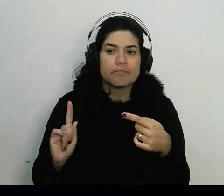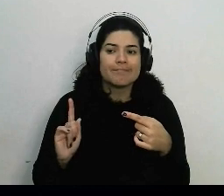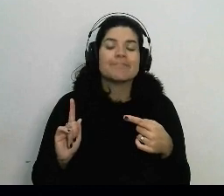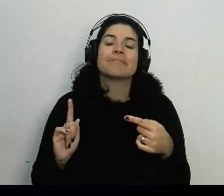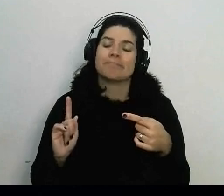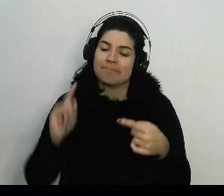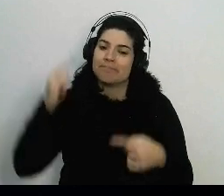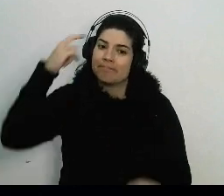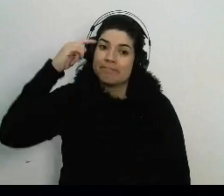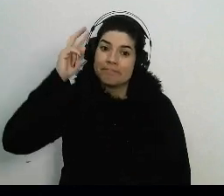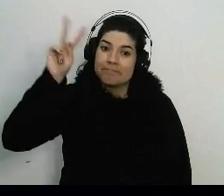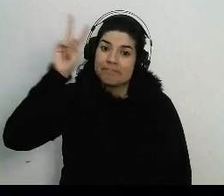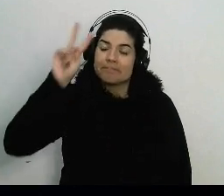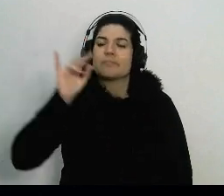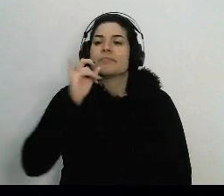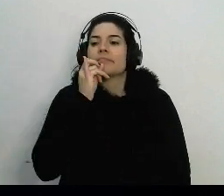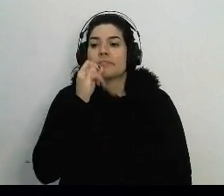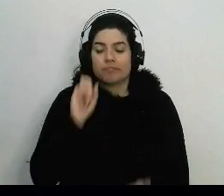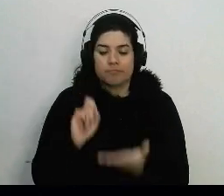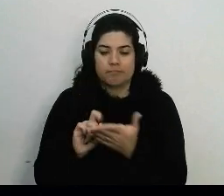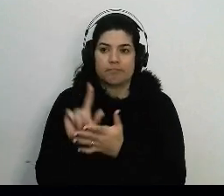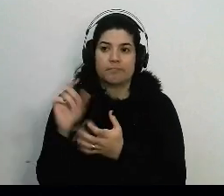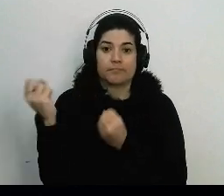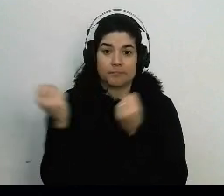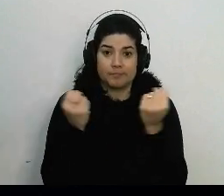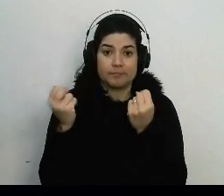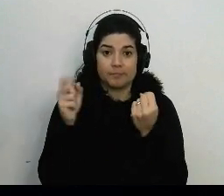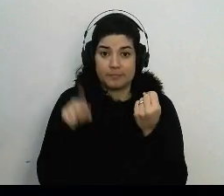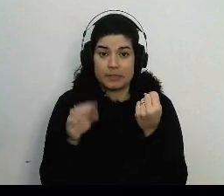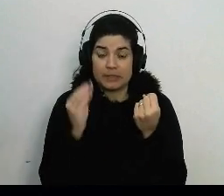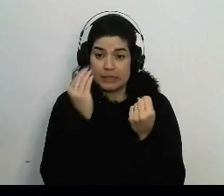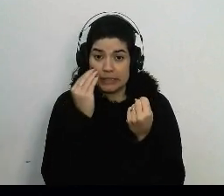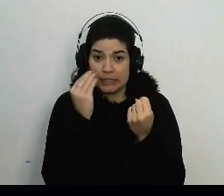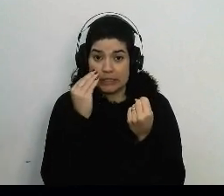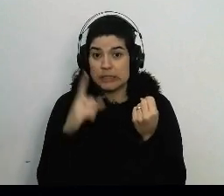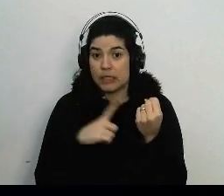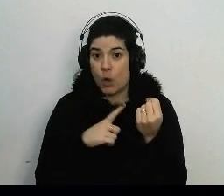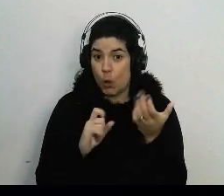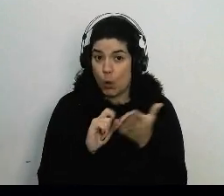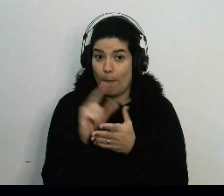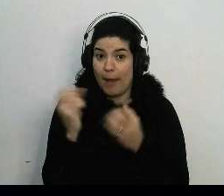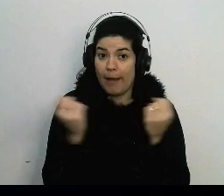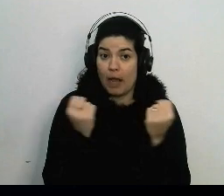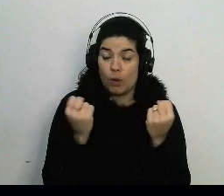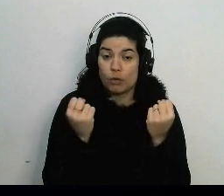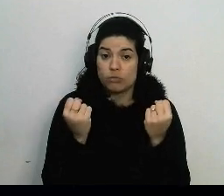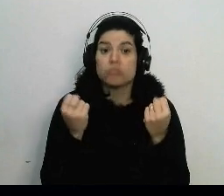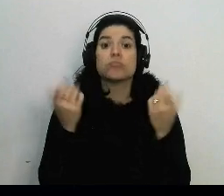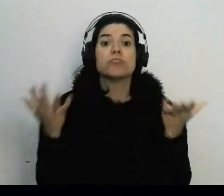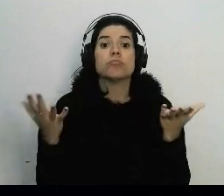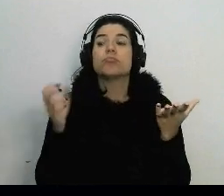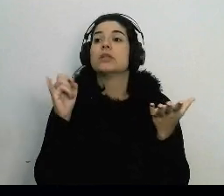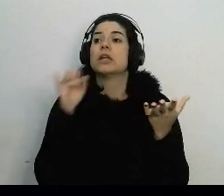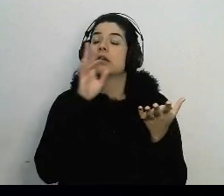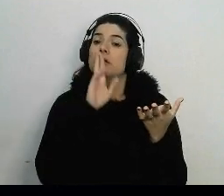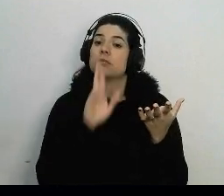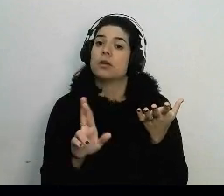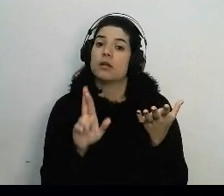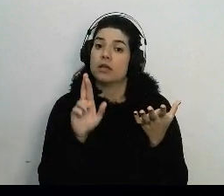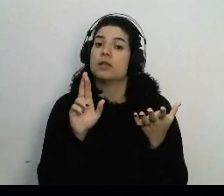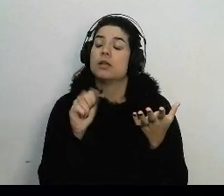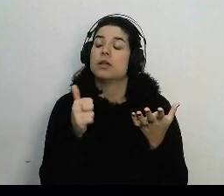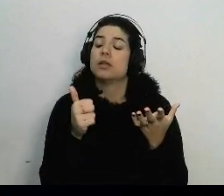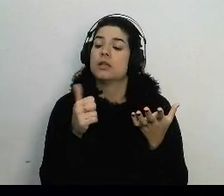chegar lá e comprar um carro e você perguntar se ele é testado, você vai comprar o carro? E se ele responder que o teste, 100% das peças